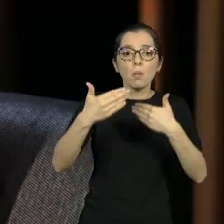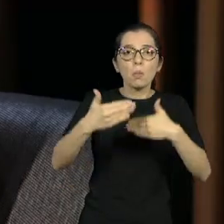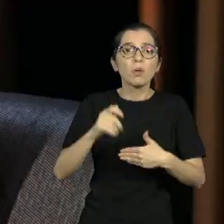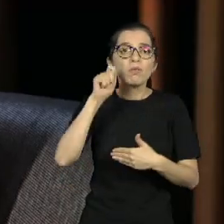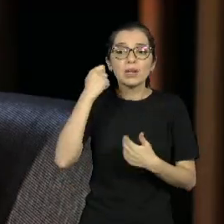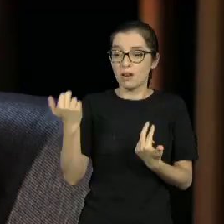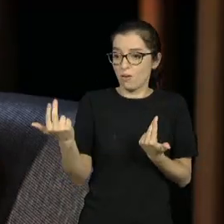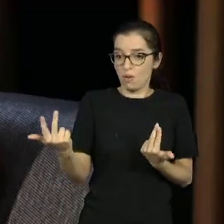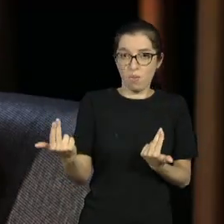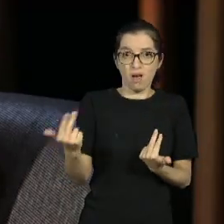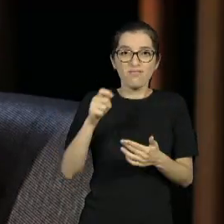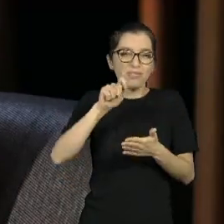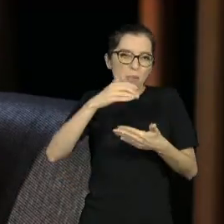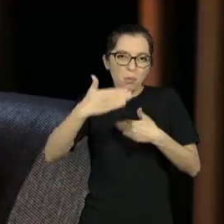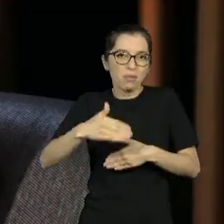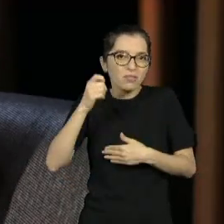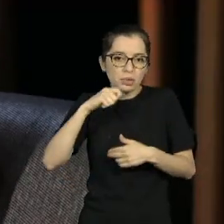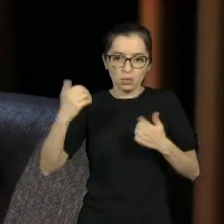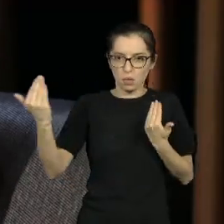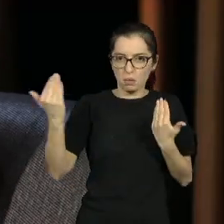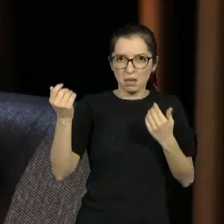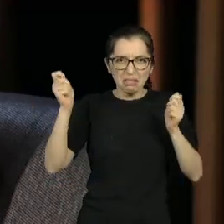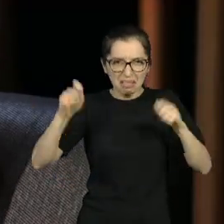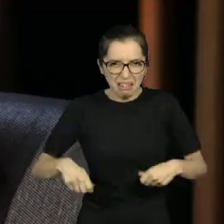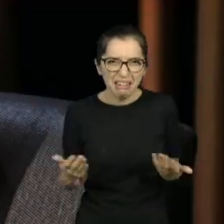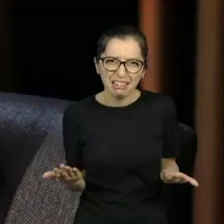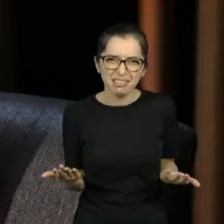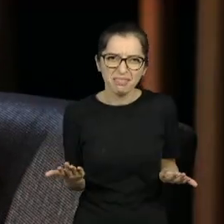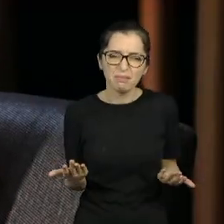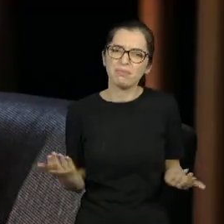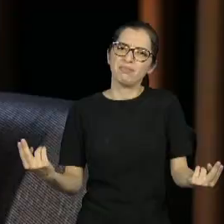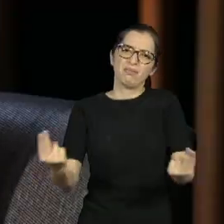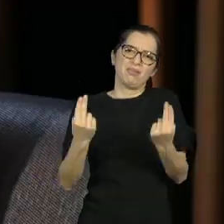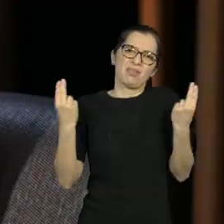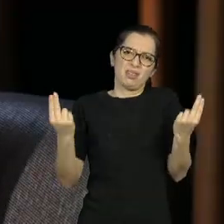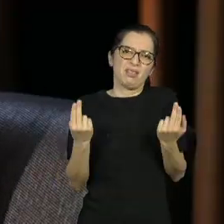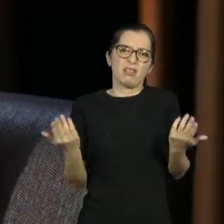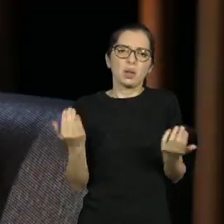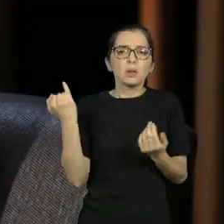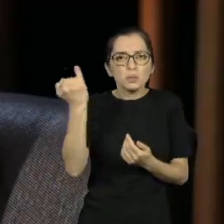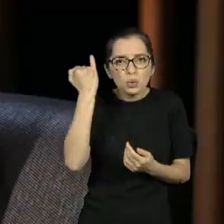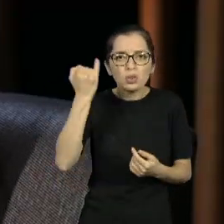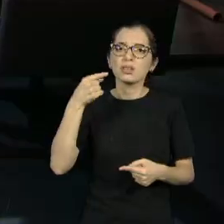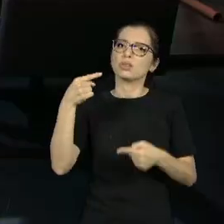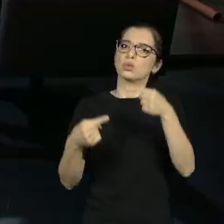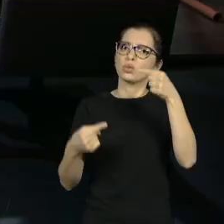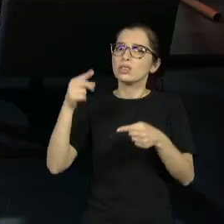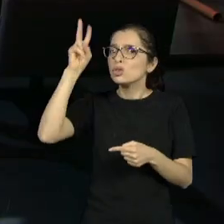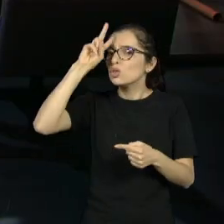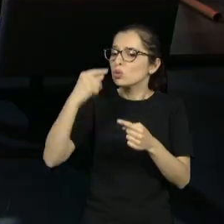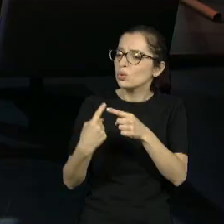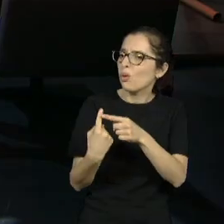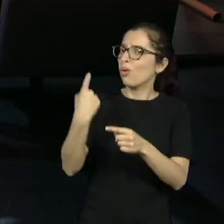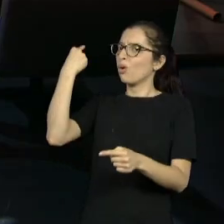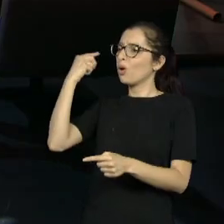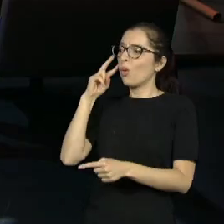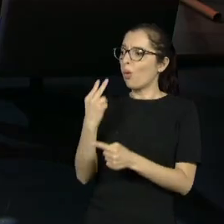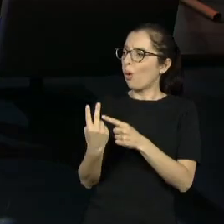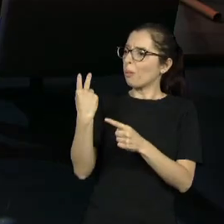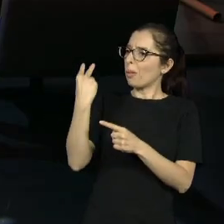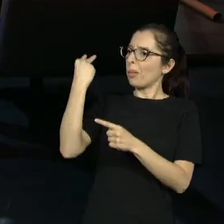essa é uma forma de reparação Qual é a outra forma de reparação importante políticas de memória né ou seja